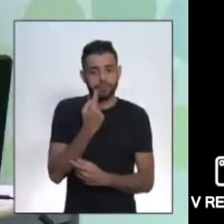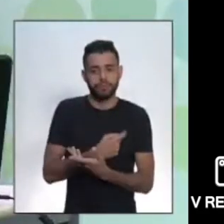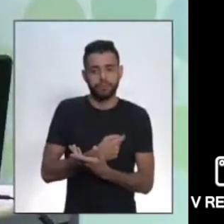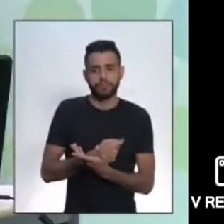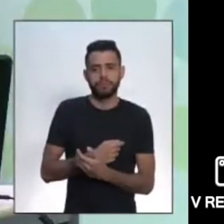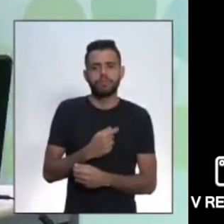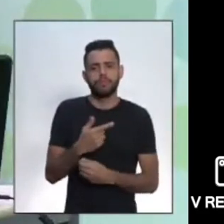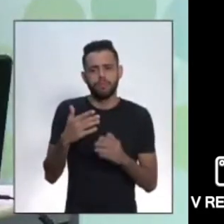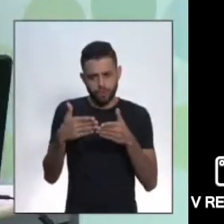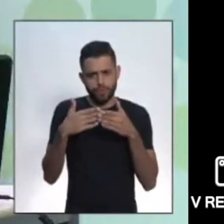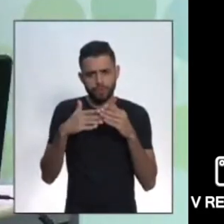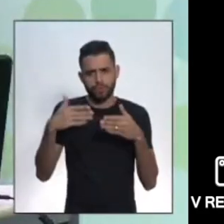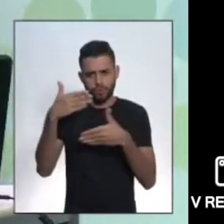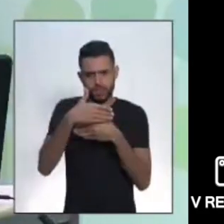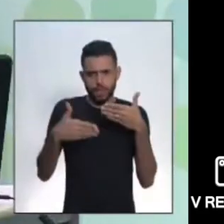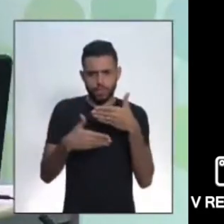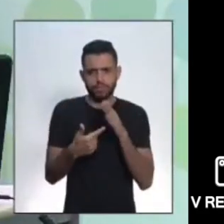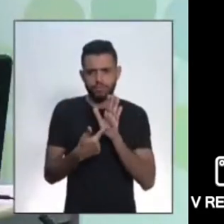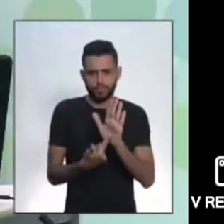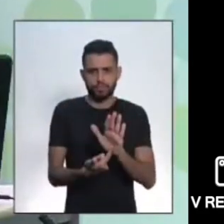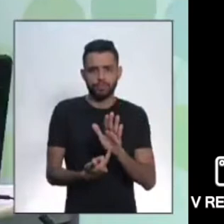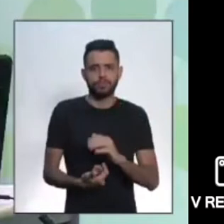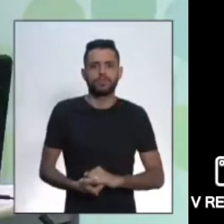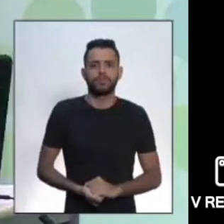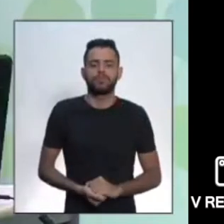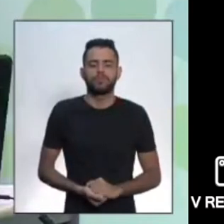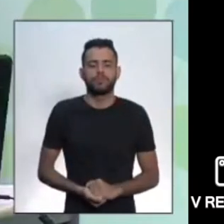slide para mim, por favor.